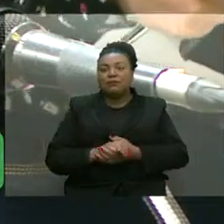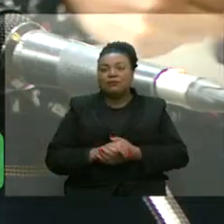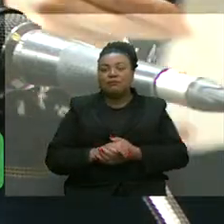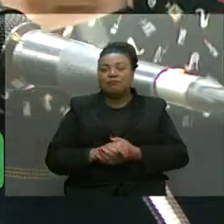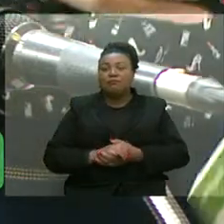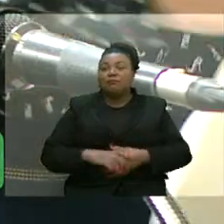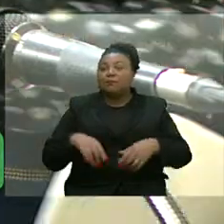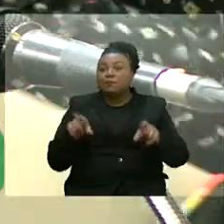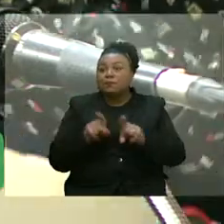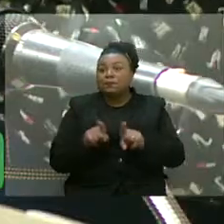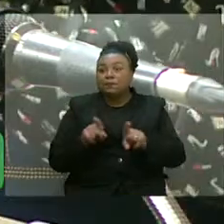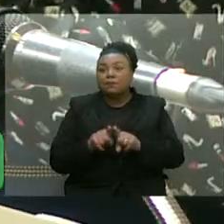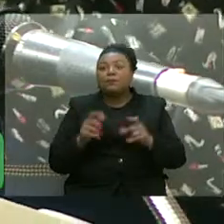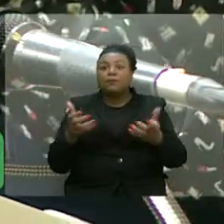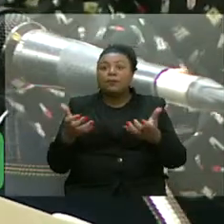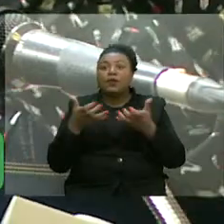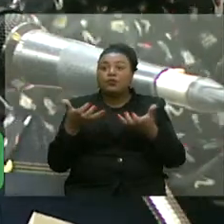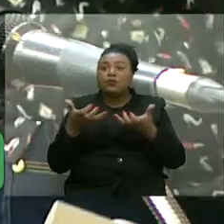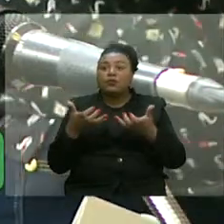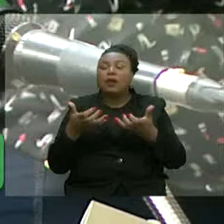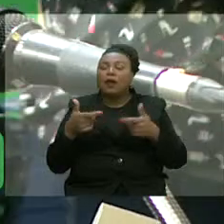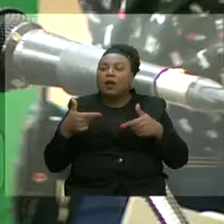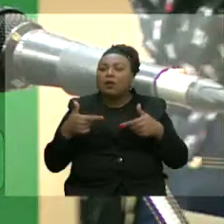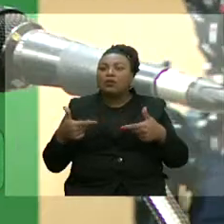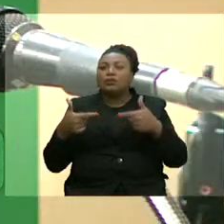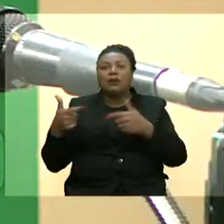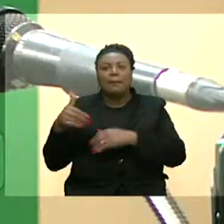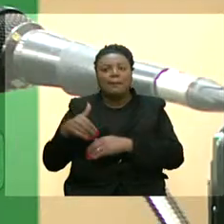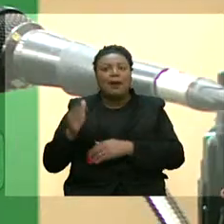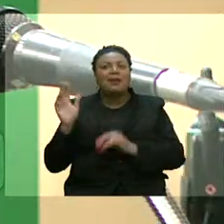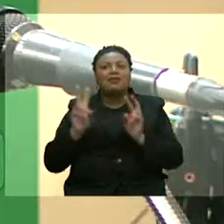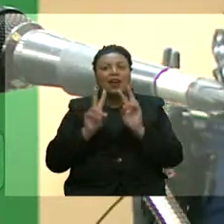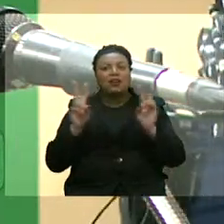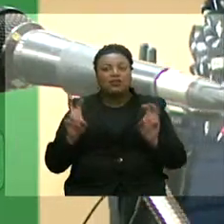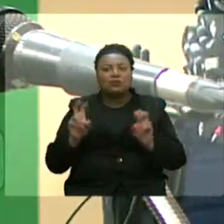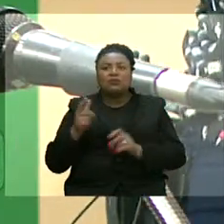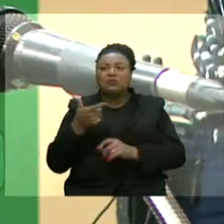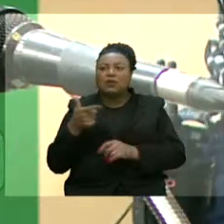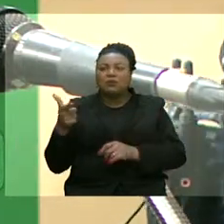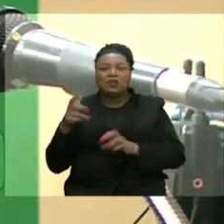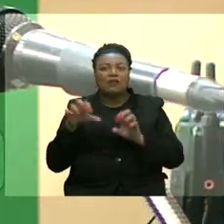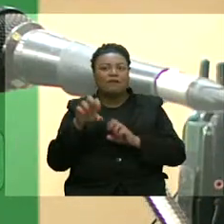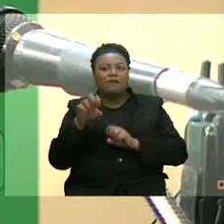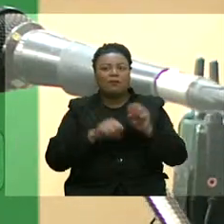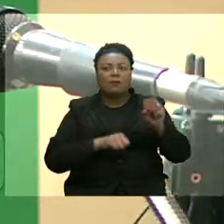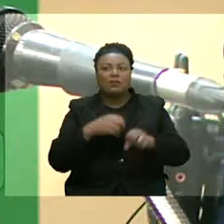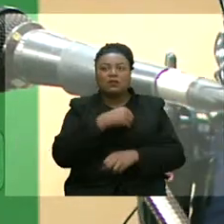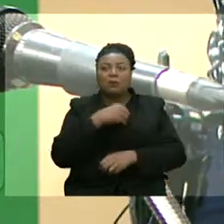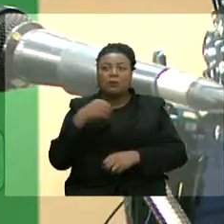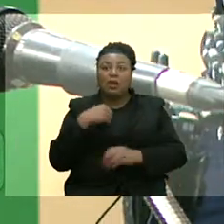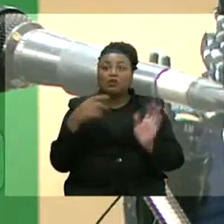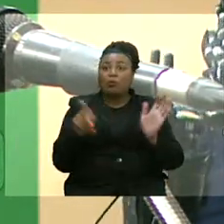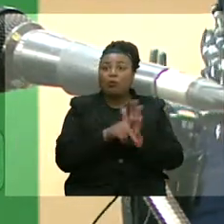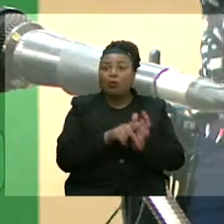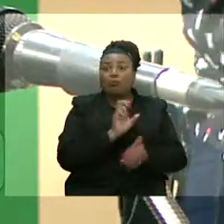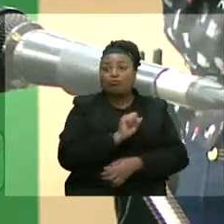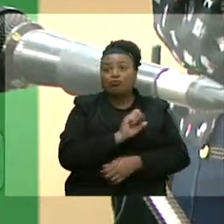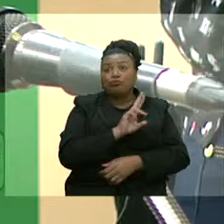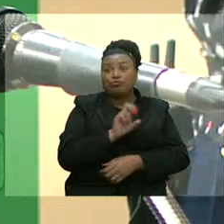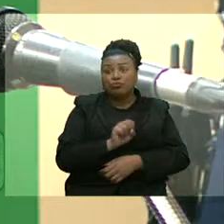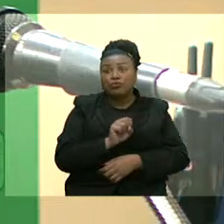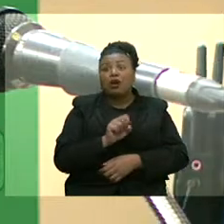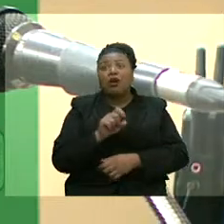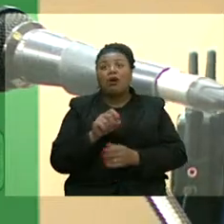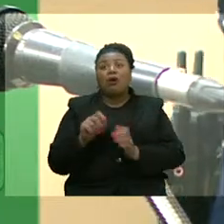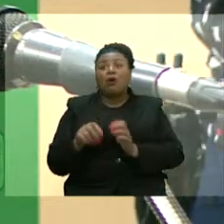E, além disso, nós queremos combater cada vez mais essa questão. Não existe formação de médico para o SUS ou médico para a saúde